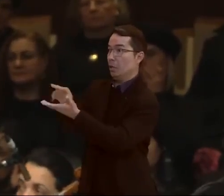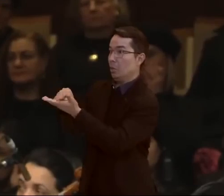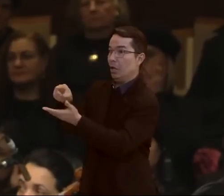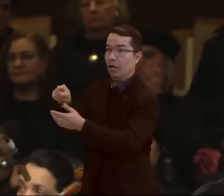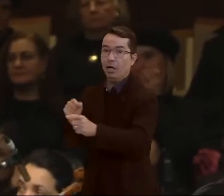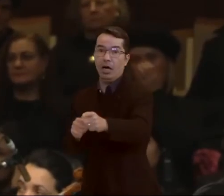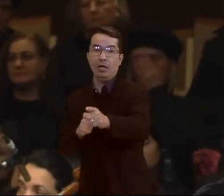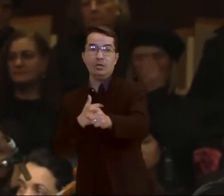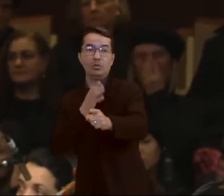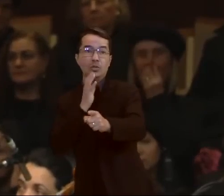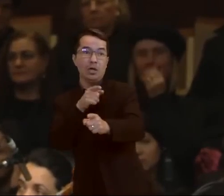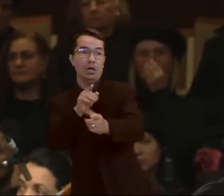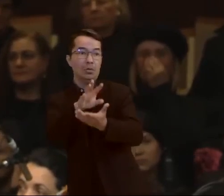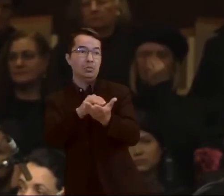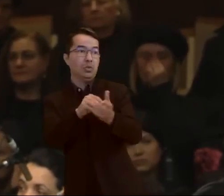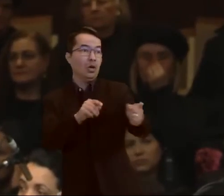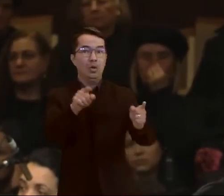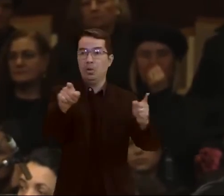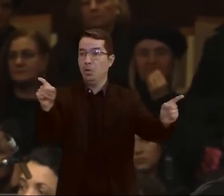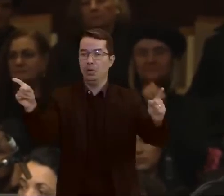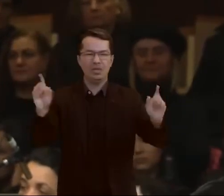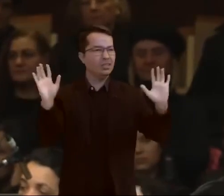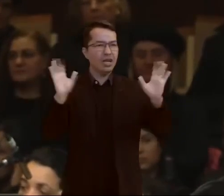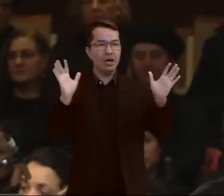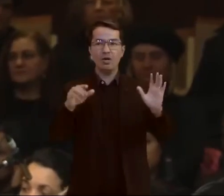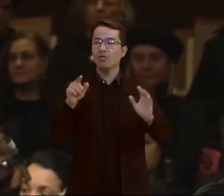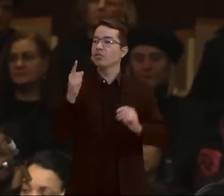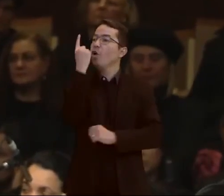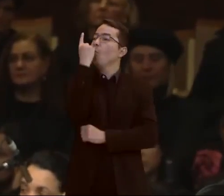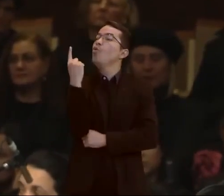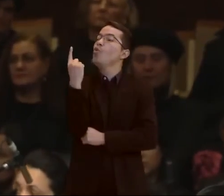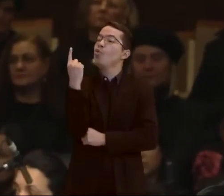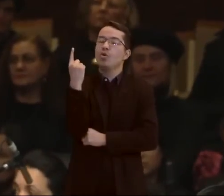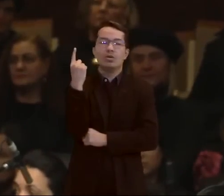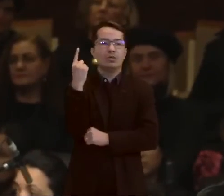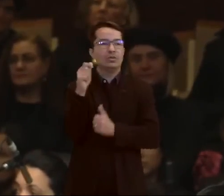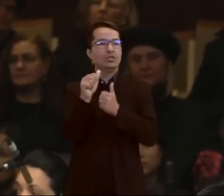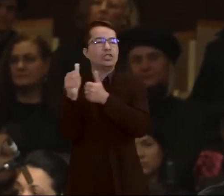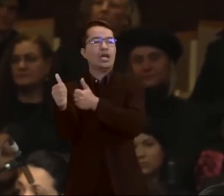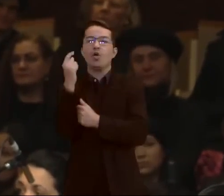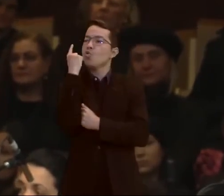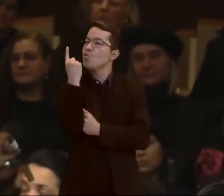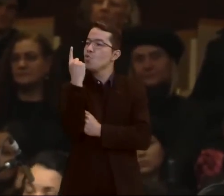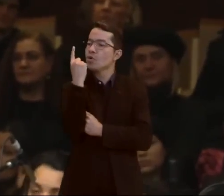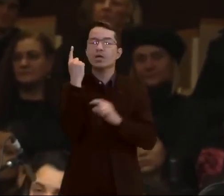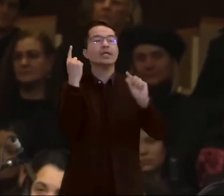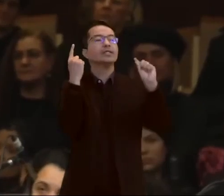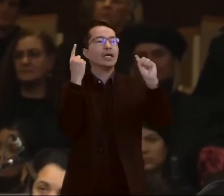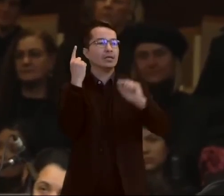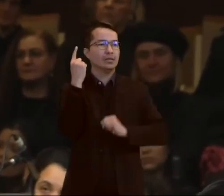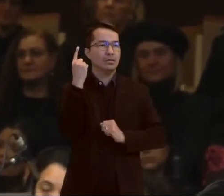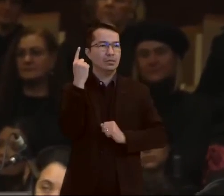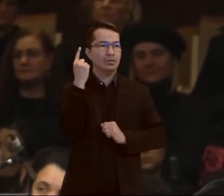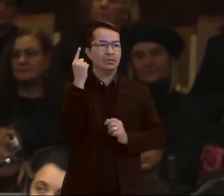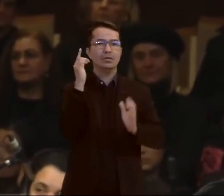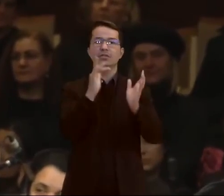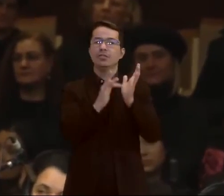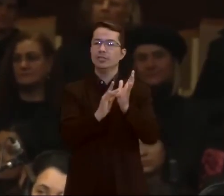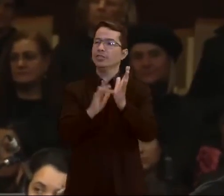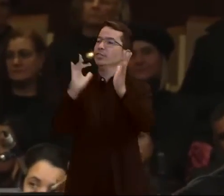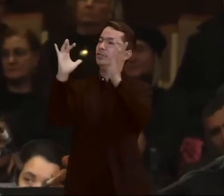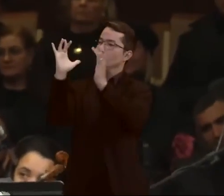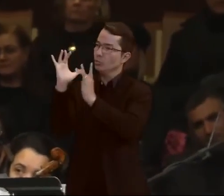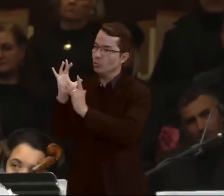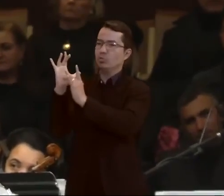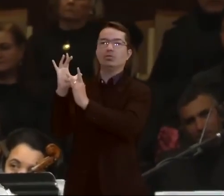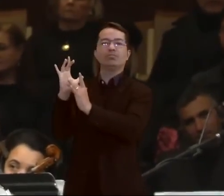o Pedrinho, não sei o quê. Não, querido, eu tenho a palavra de Deus, eu tenho regras, eu tenho valores, e eu vou ser